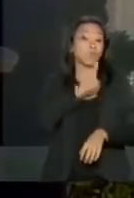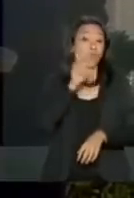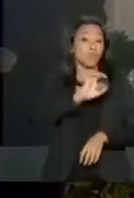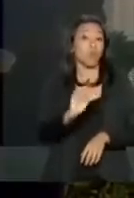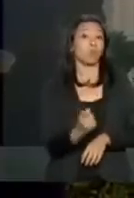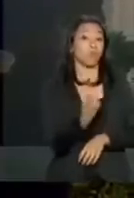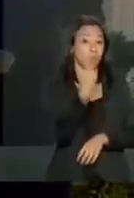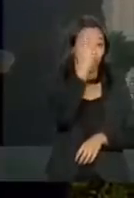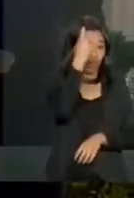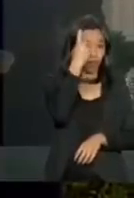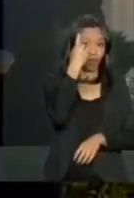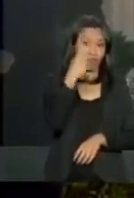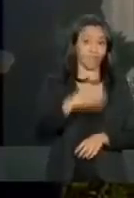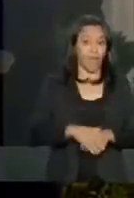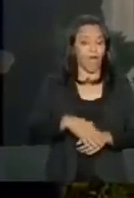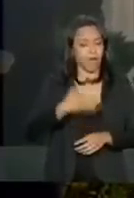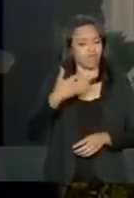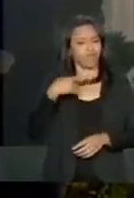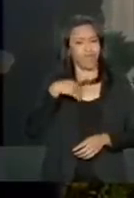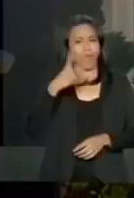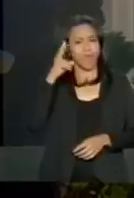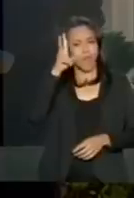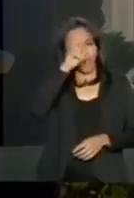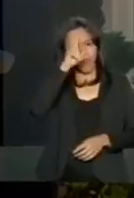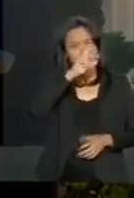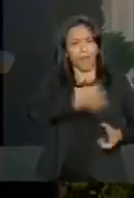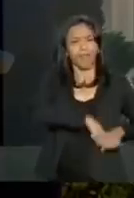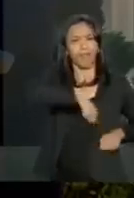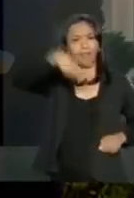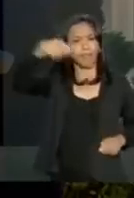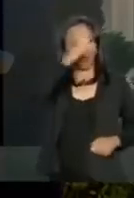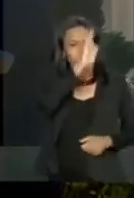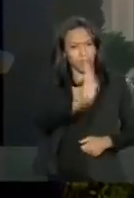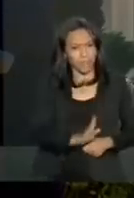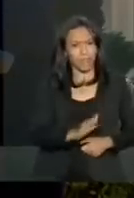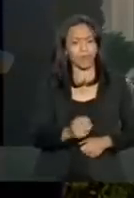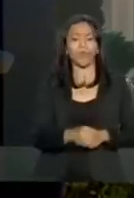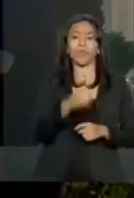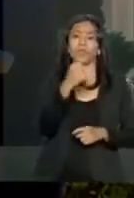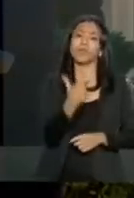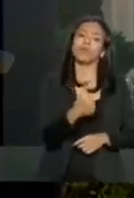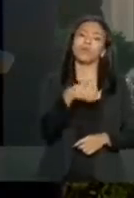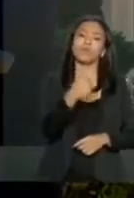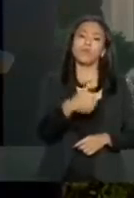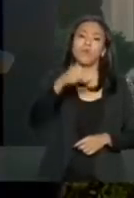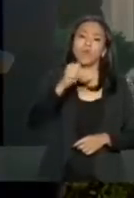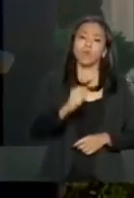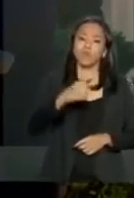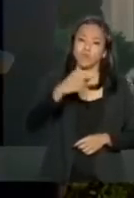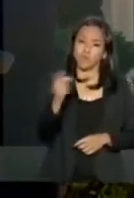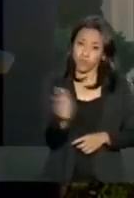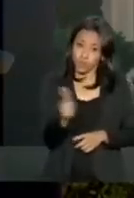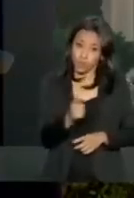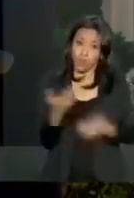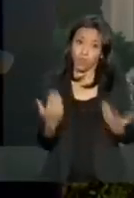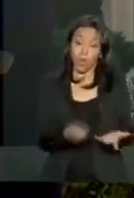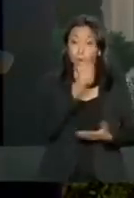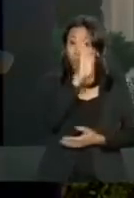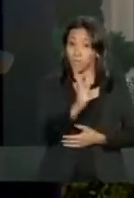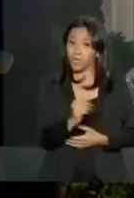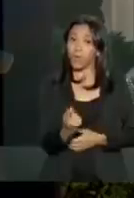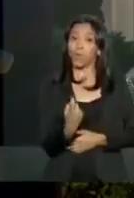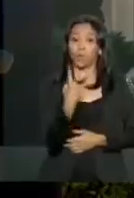reconhecer a independência do Brasil em 1622. E durante a Segunda Guerra Mundial, o Brasil foi o único país